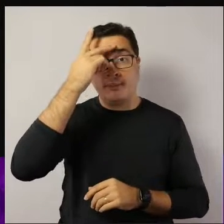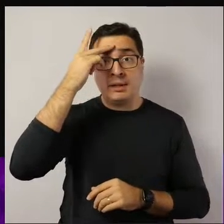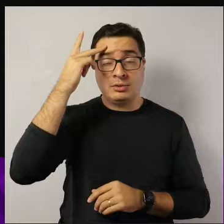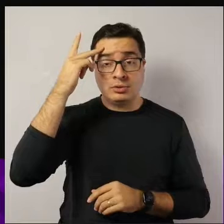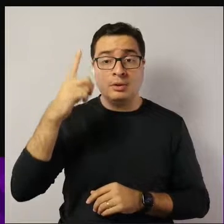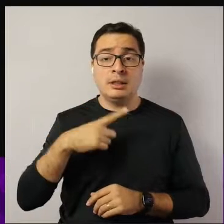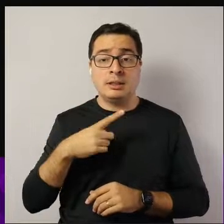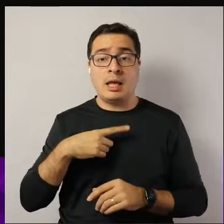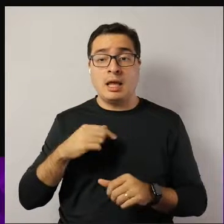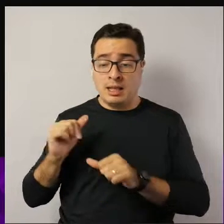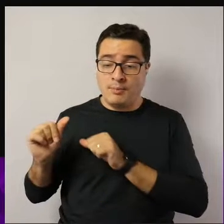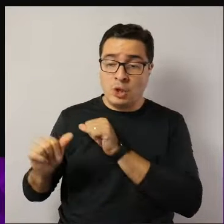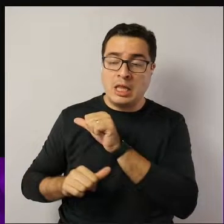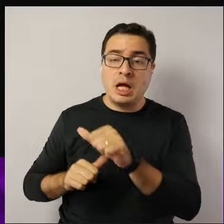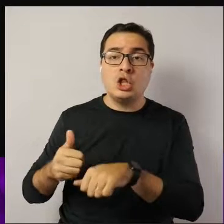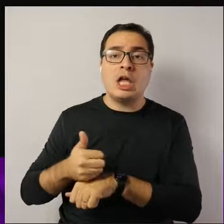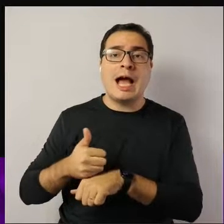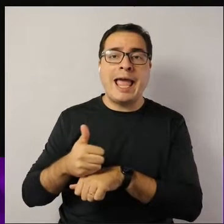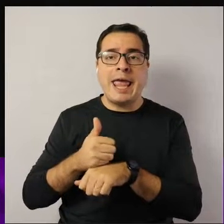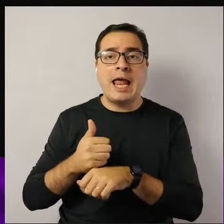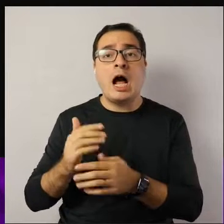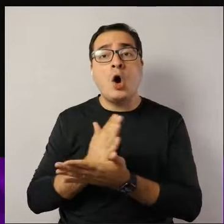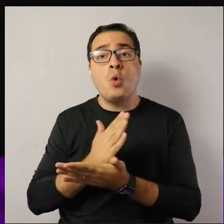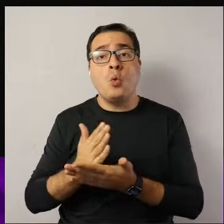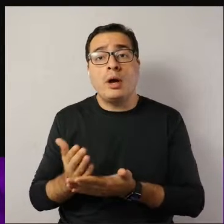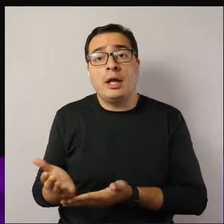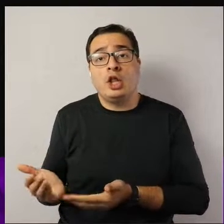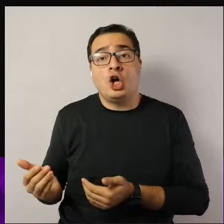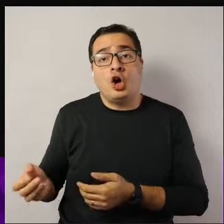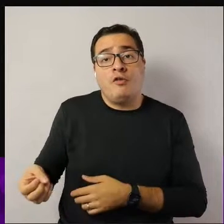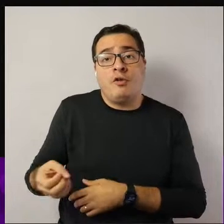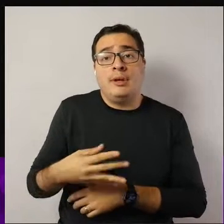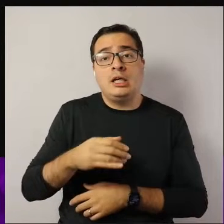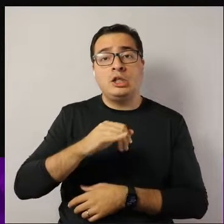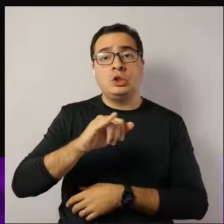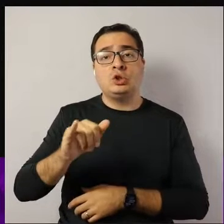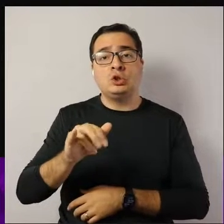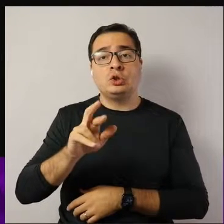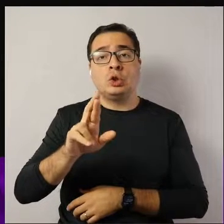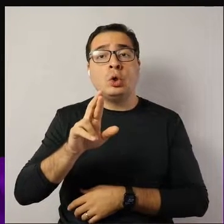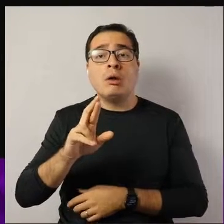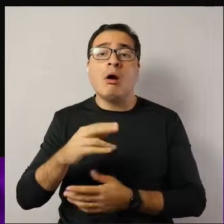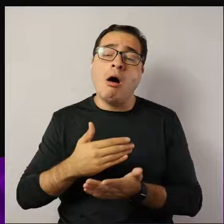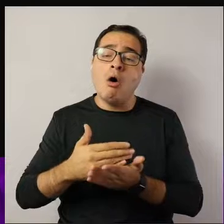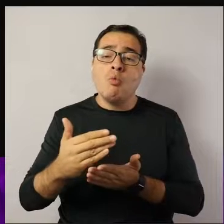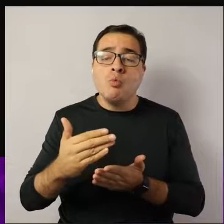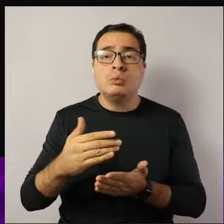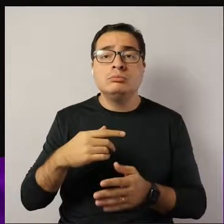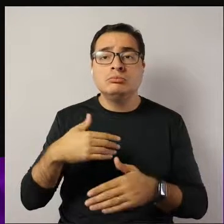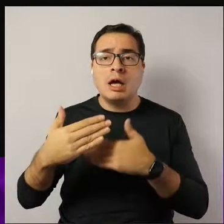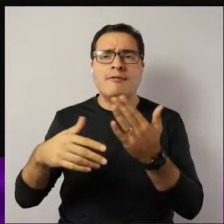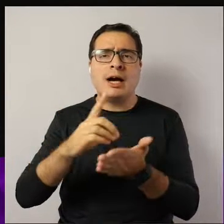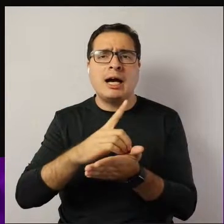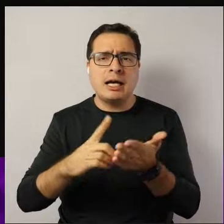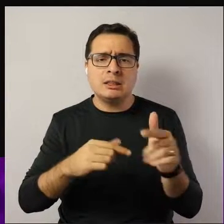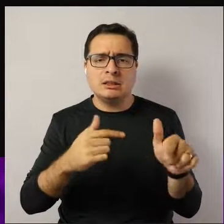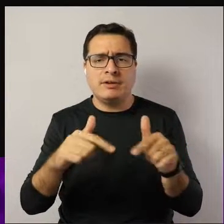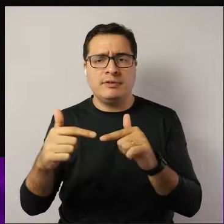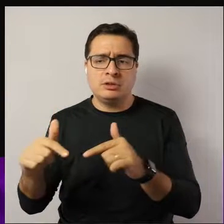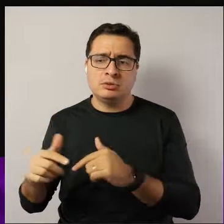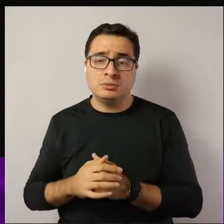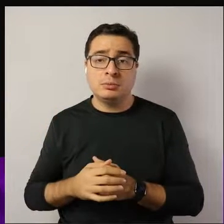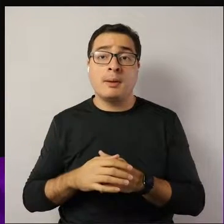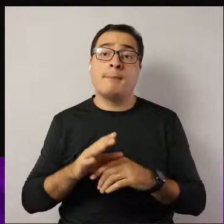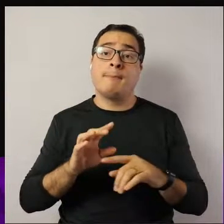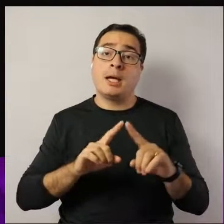de carreira, tem pessoas que são júniores, tem pessoas que também já estão há um longo tempo no design de serviço. Porém, quando eu